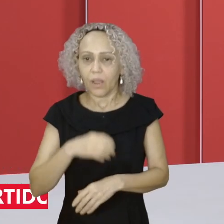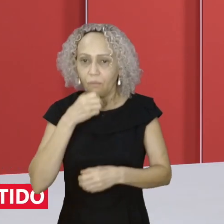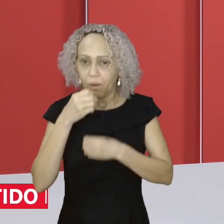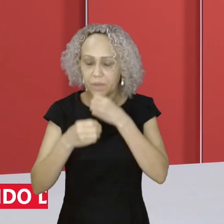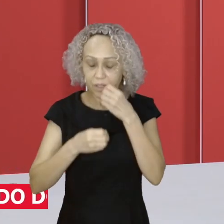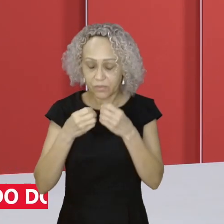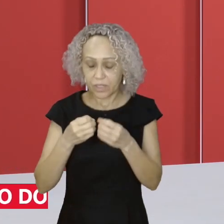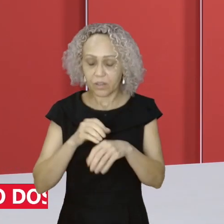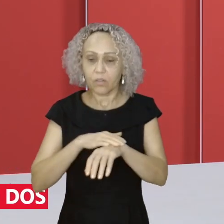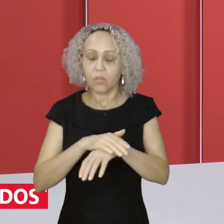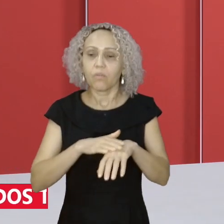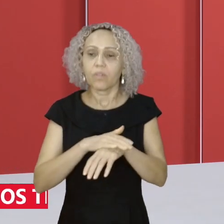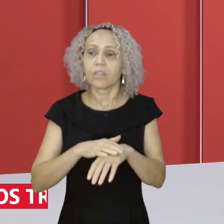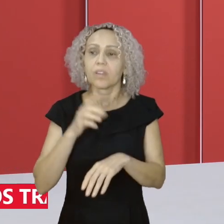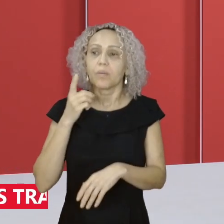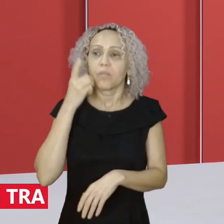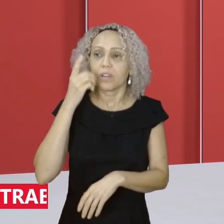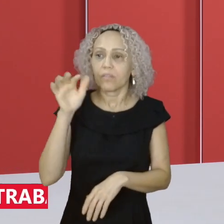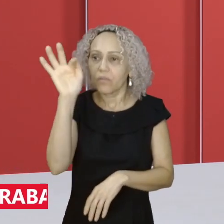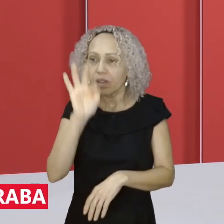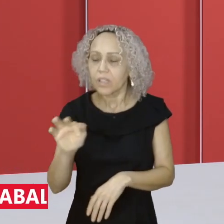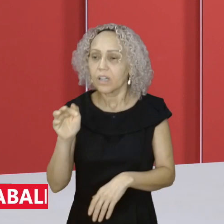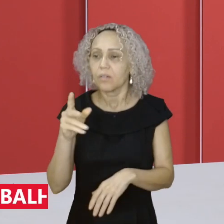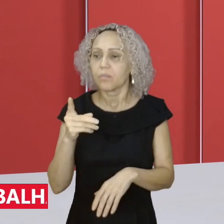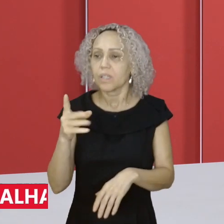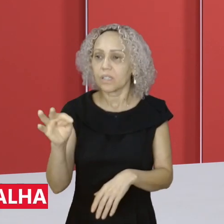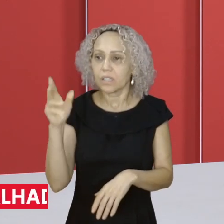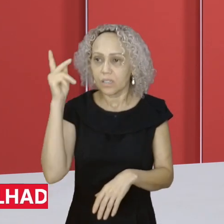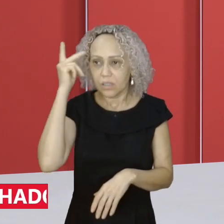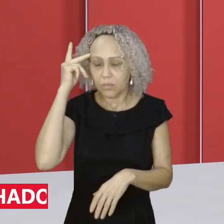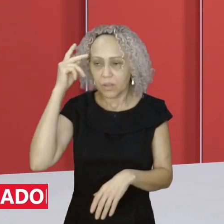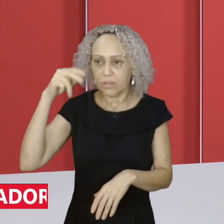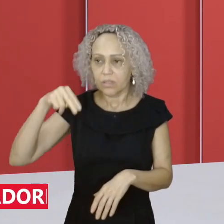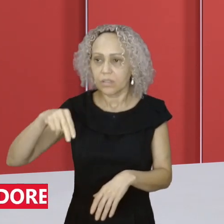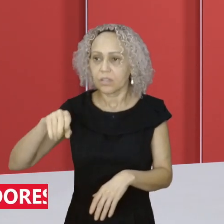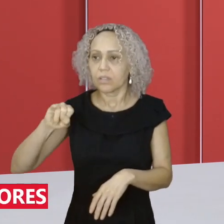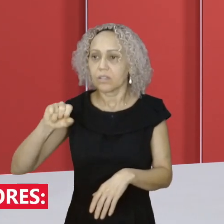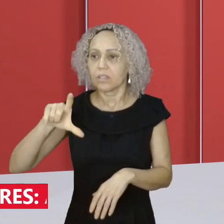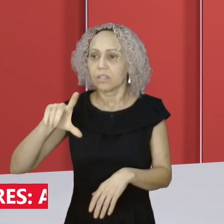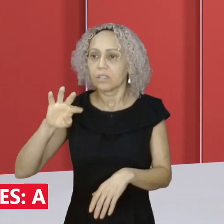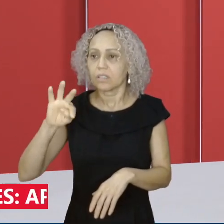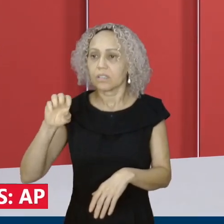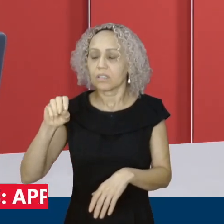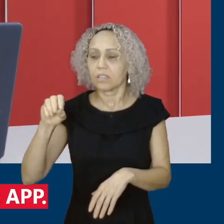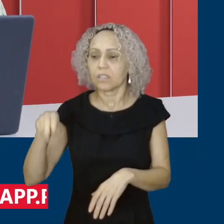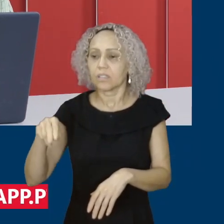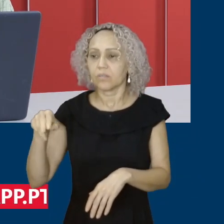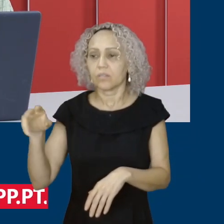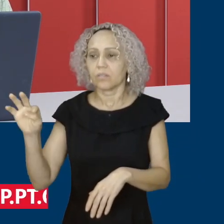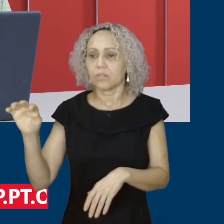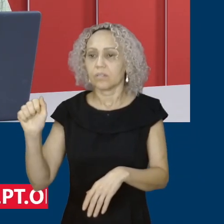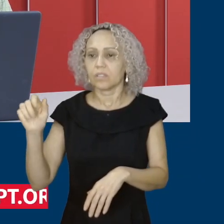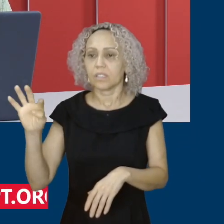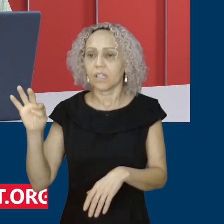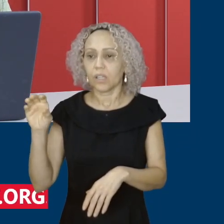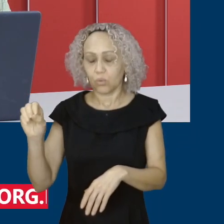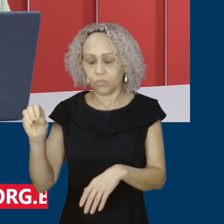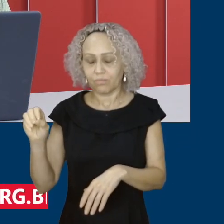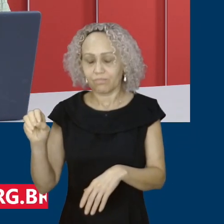A gente conversa agora com o deputado federal pelo PT de São Paulo, Nilton Tato. Bem-vindo, deputado, ao Jornal PT Brasil.